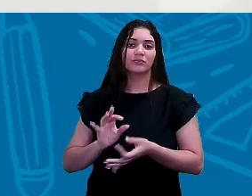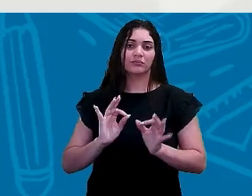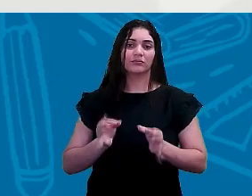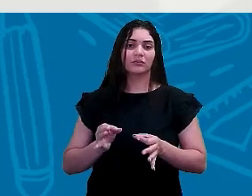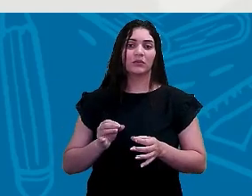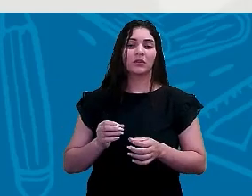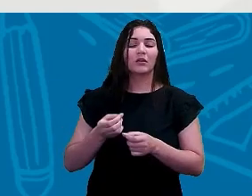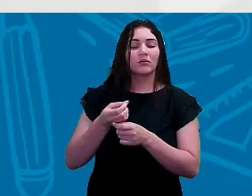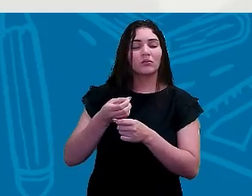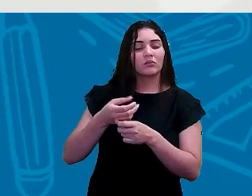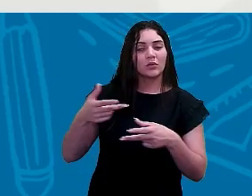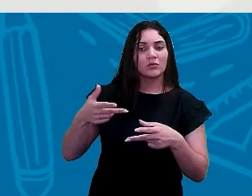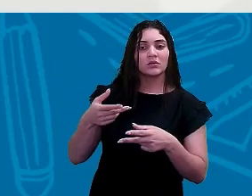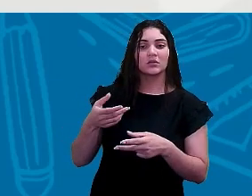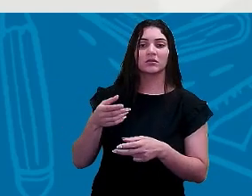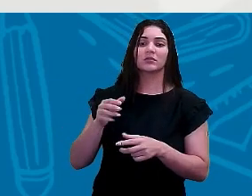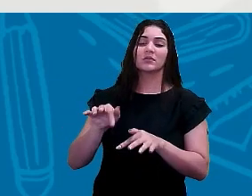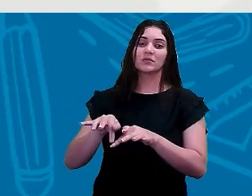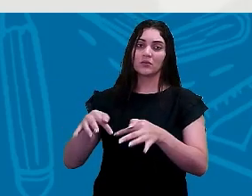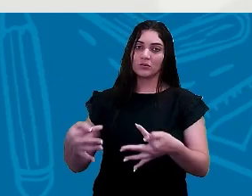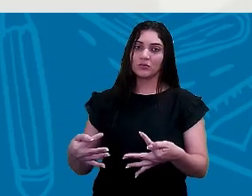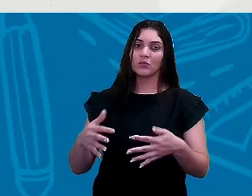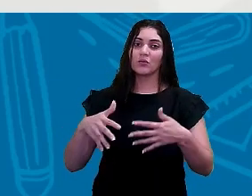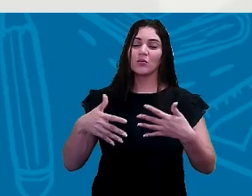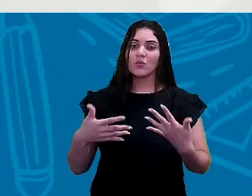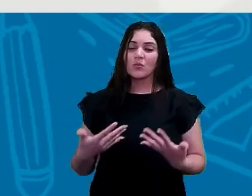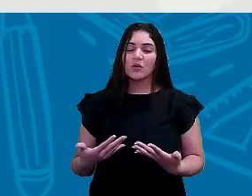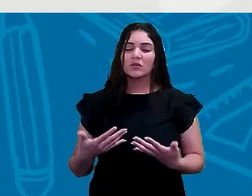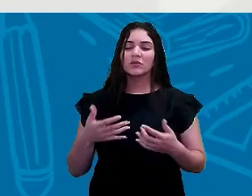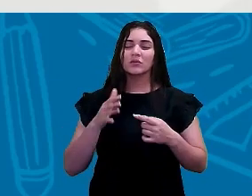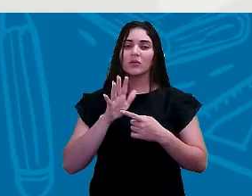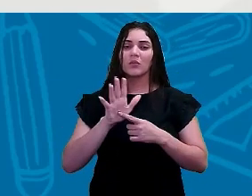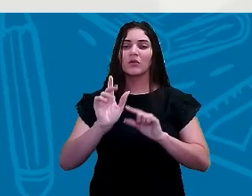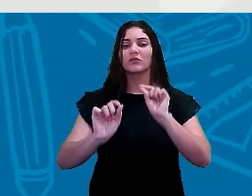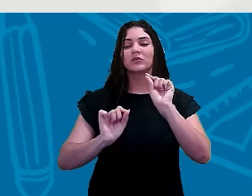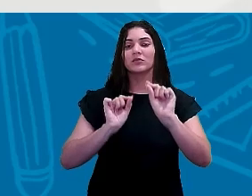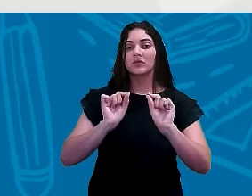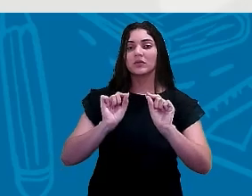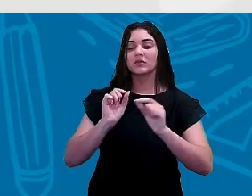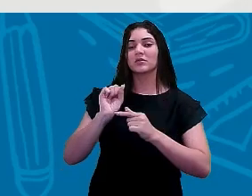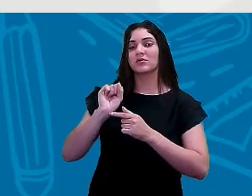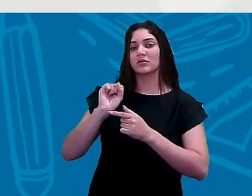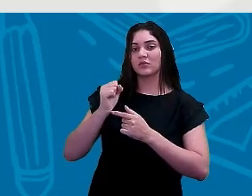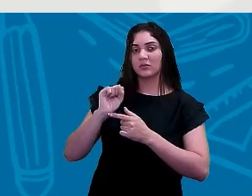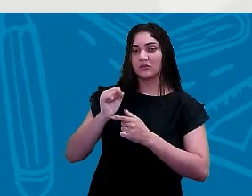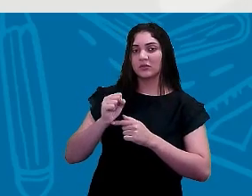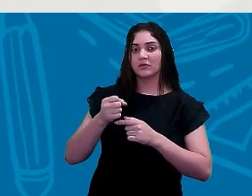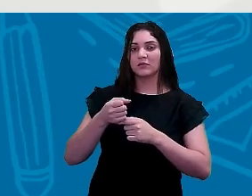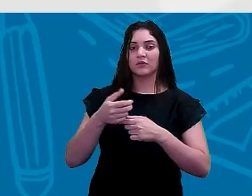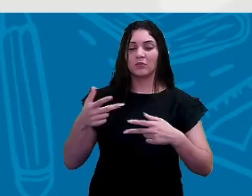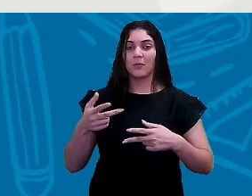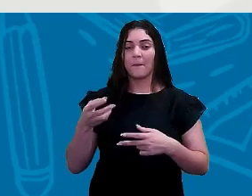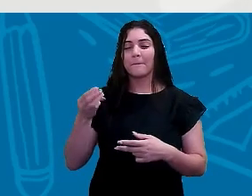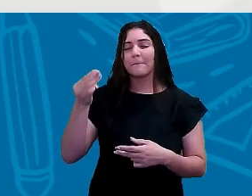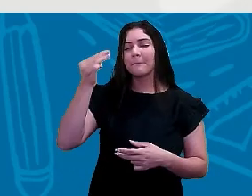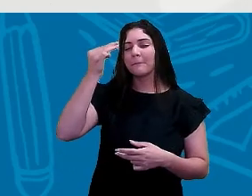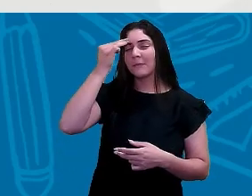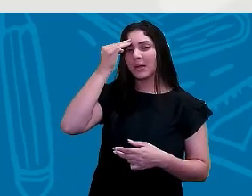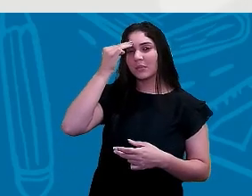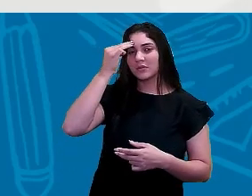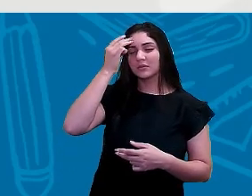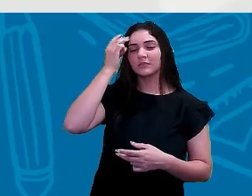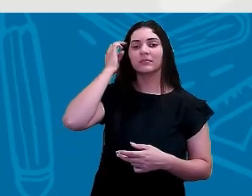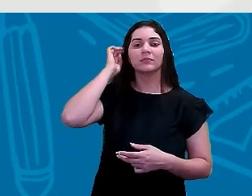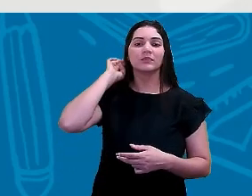é uma coisa comum. Quando a gente diz isso, a gente está se referindo a substantivo comum. Memorizou isso?